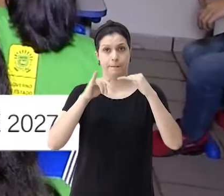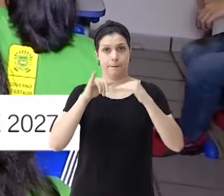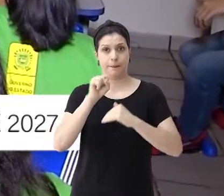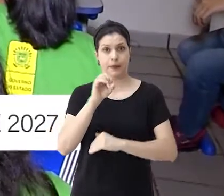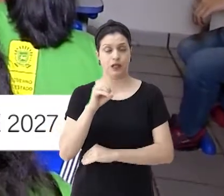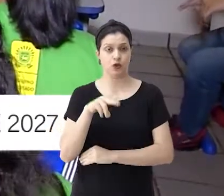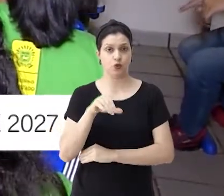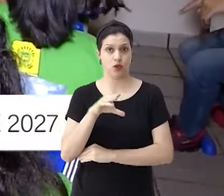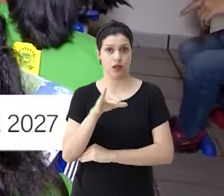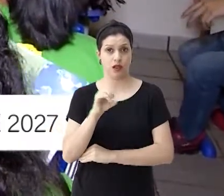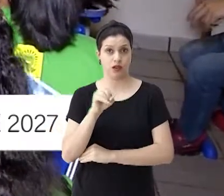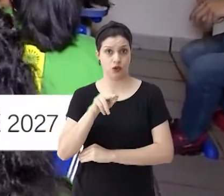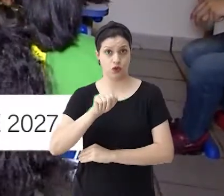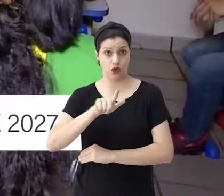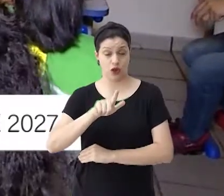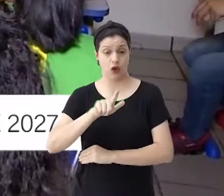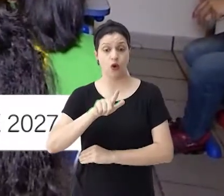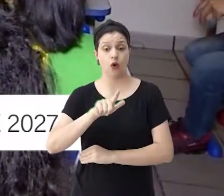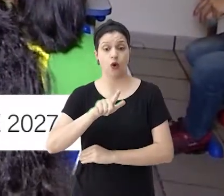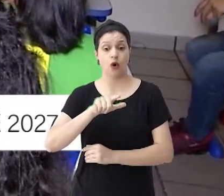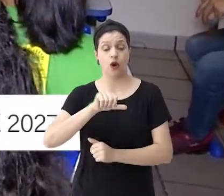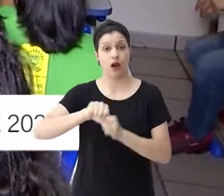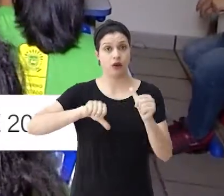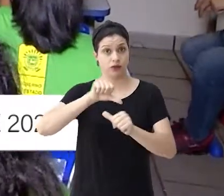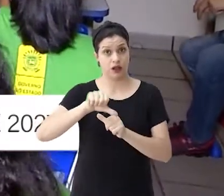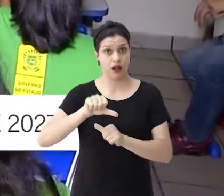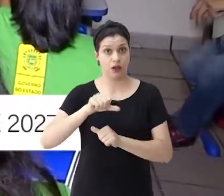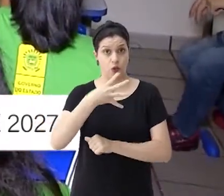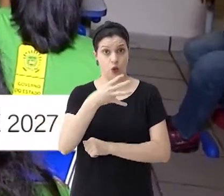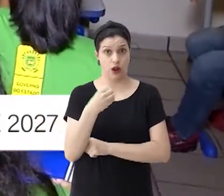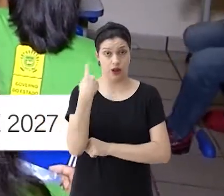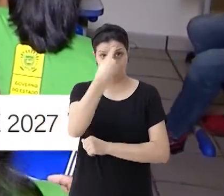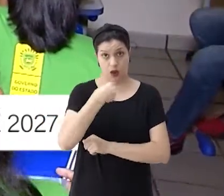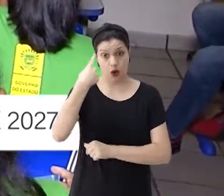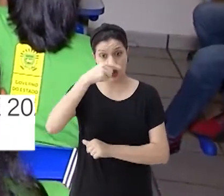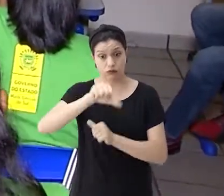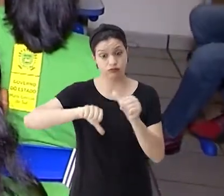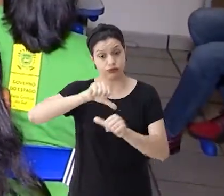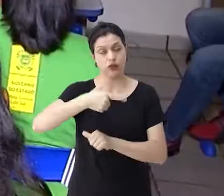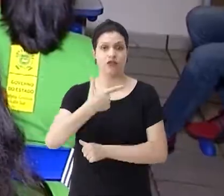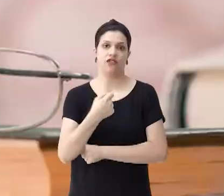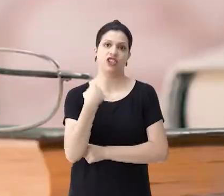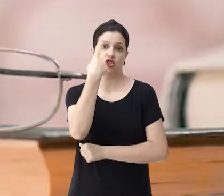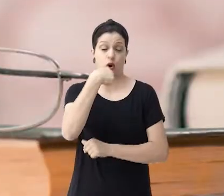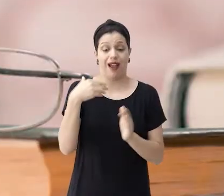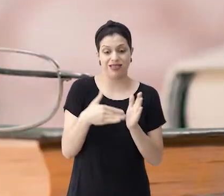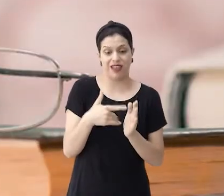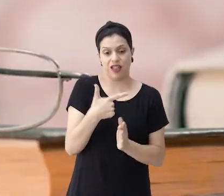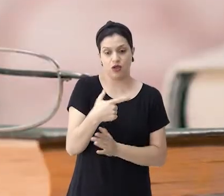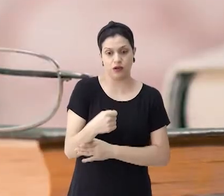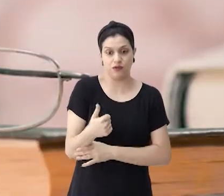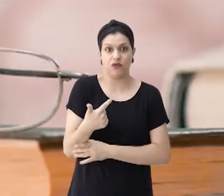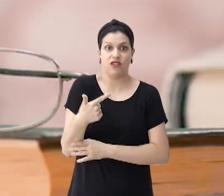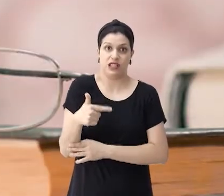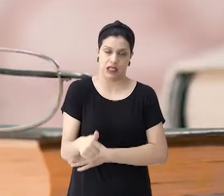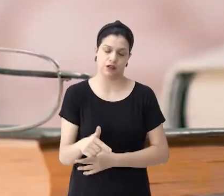nacional, atualizado de 40 horas para 20 horas até 2027.